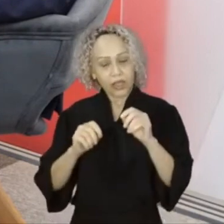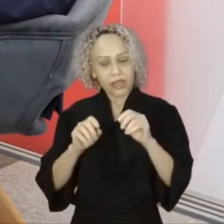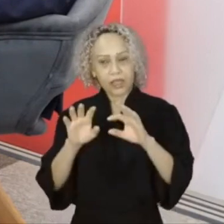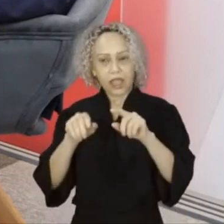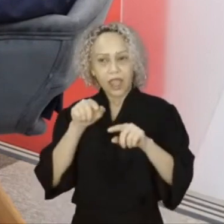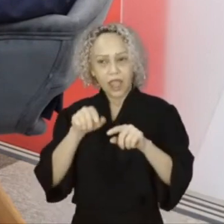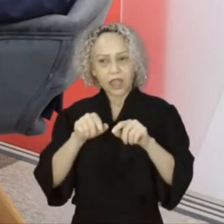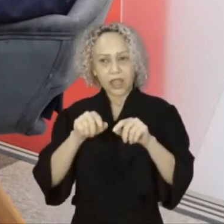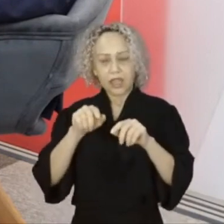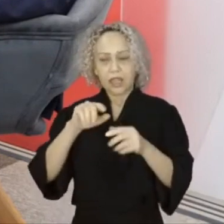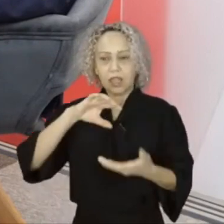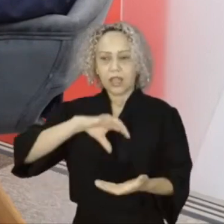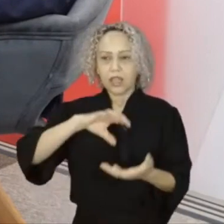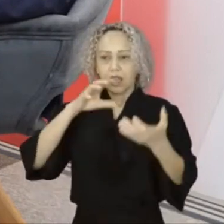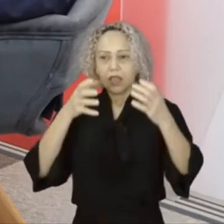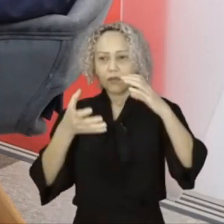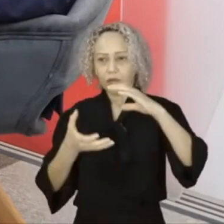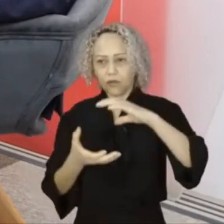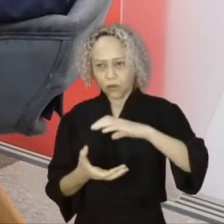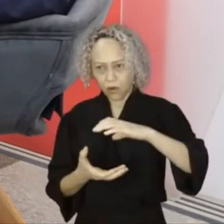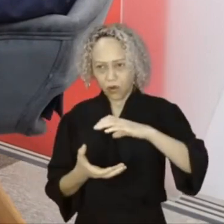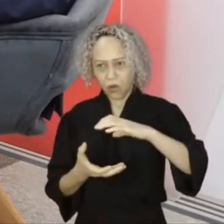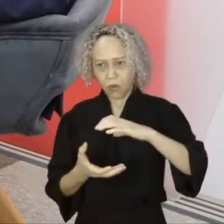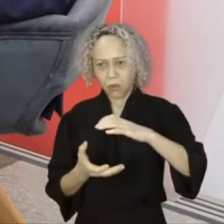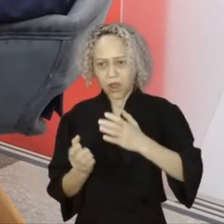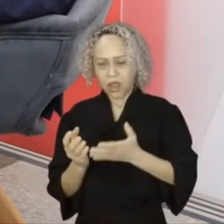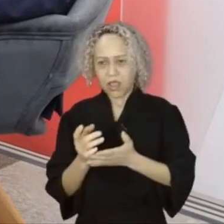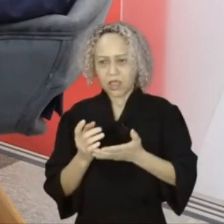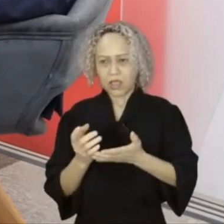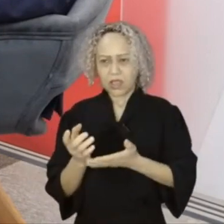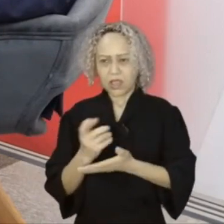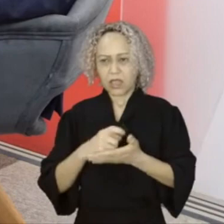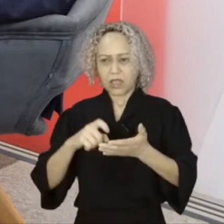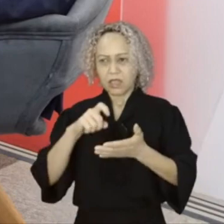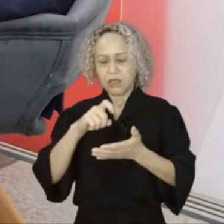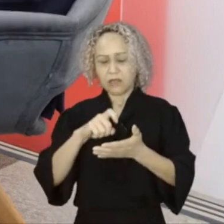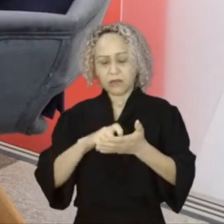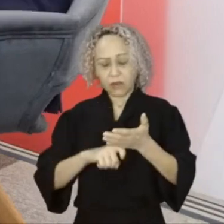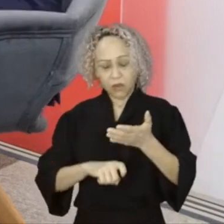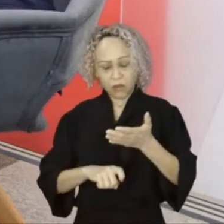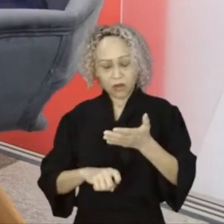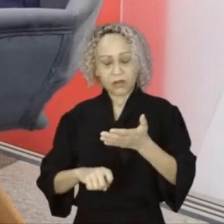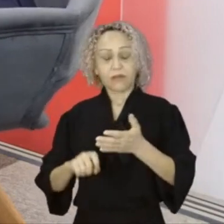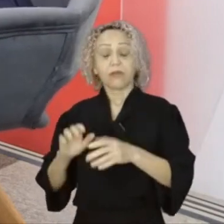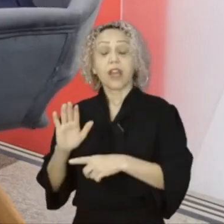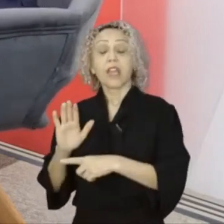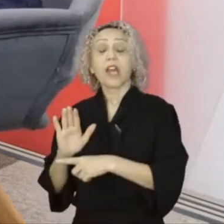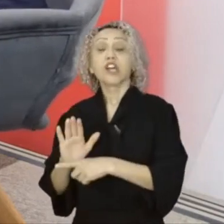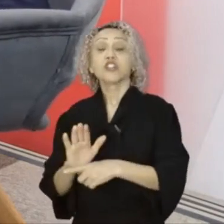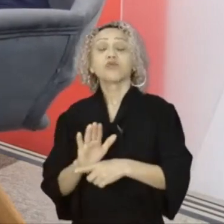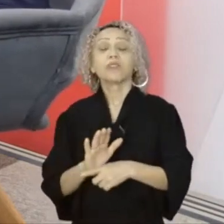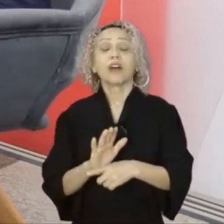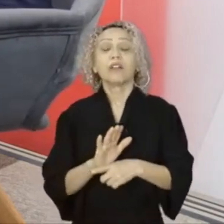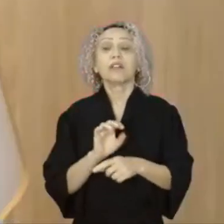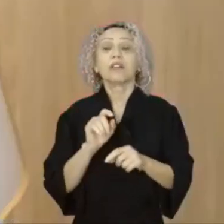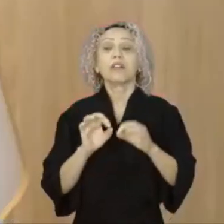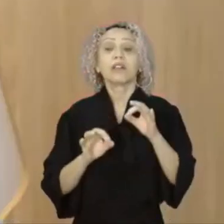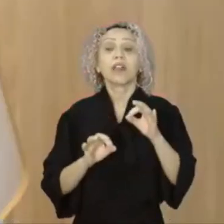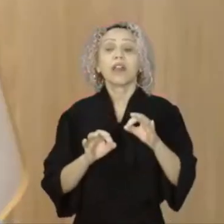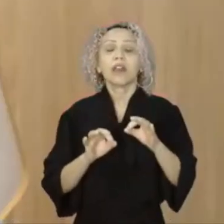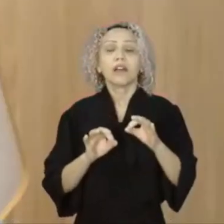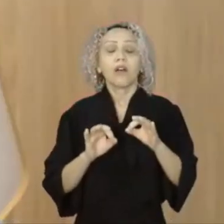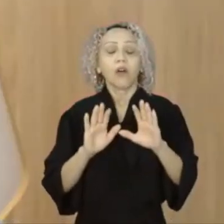senhor destacasse os pontos que vão garantir esse ajuste. Então, Amanda, nós estamos falando da reforma